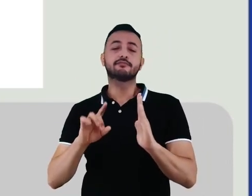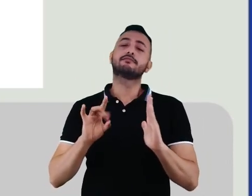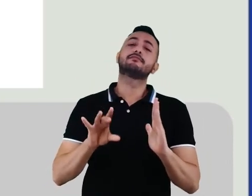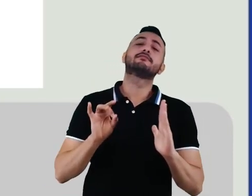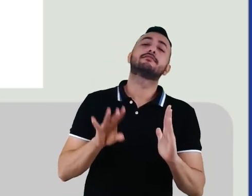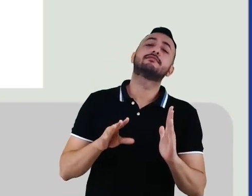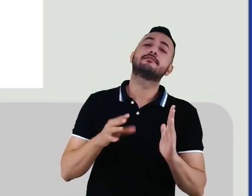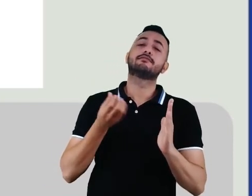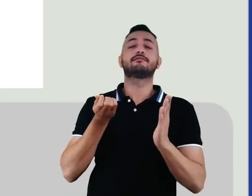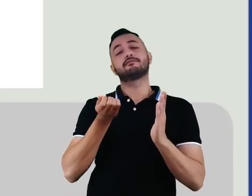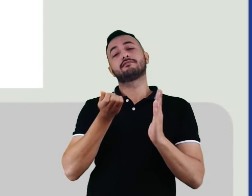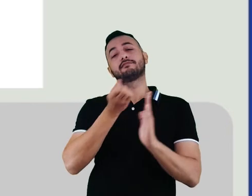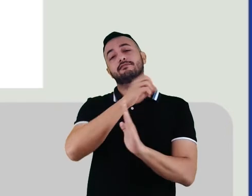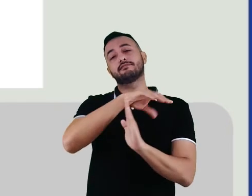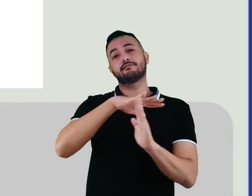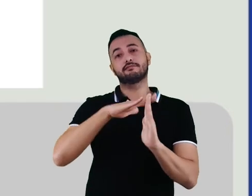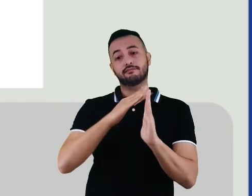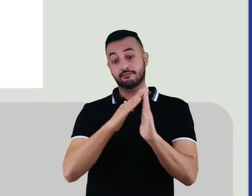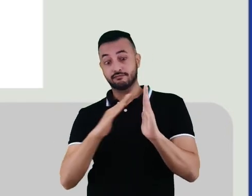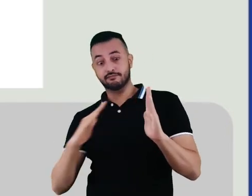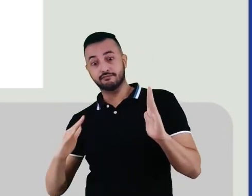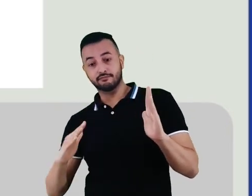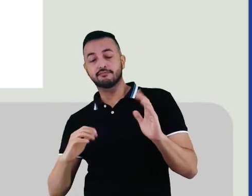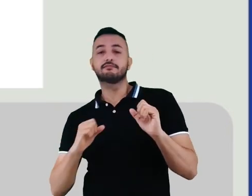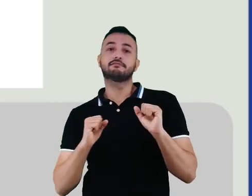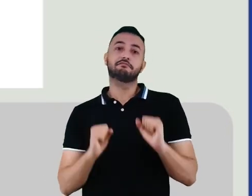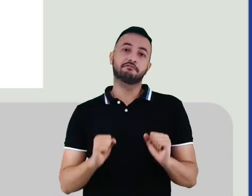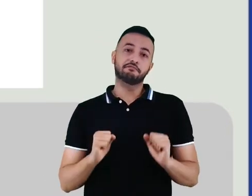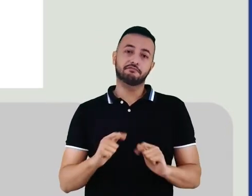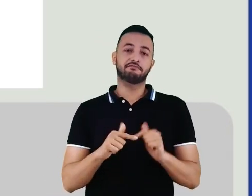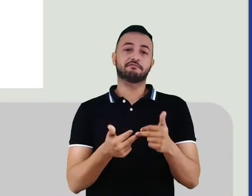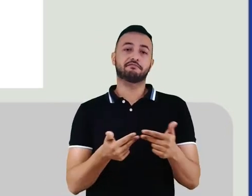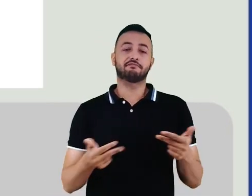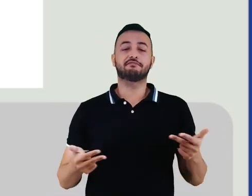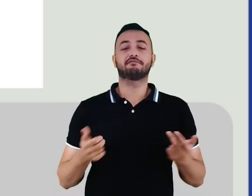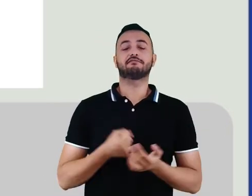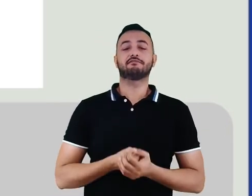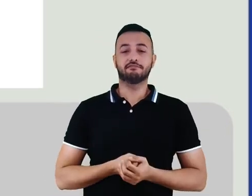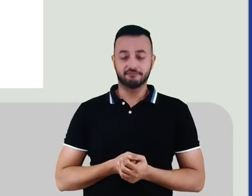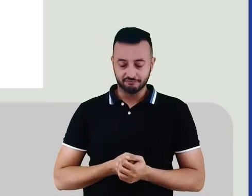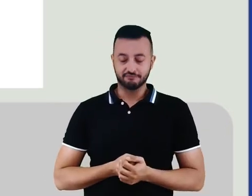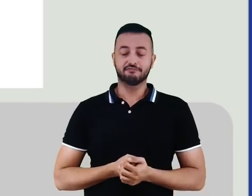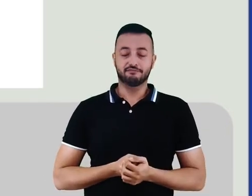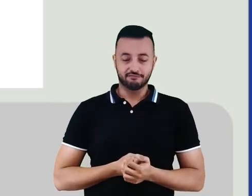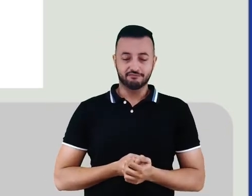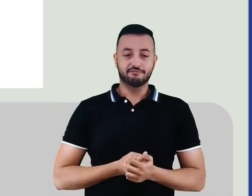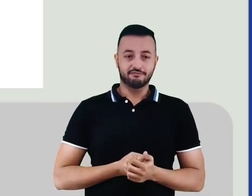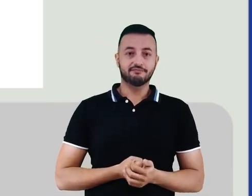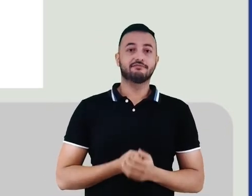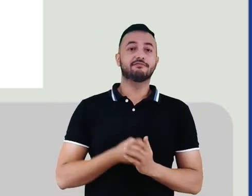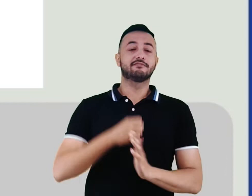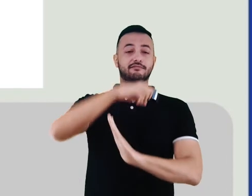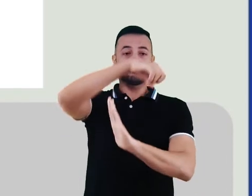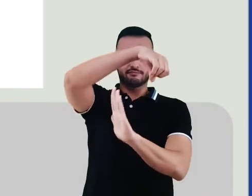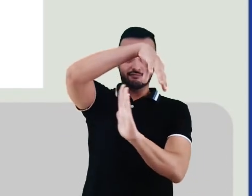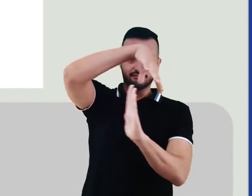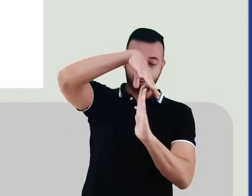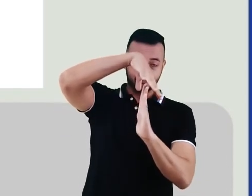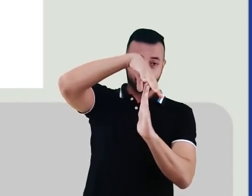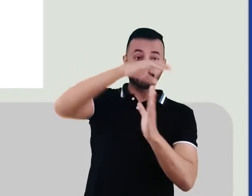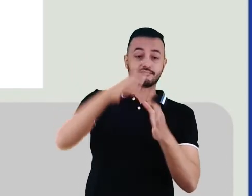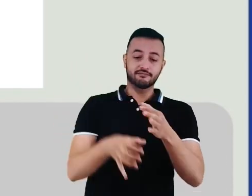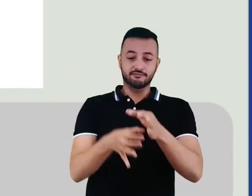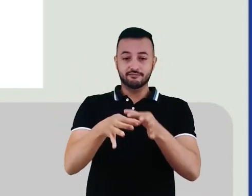dos reflexos possíveis de um objeto. Isso mesmo, olha aí, a lanterna iluminando a